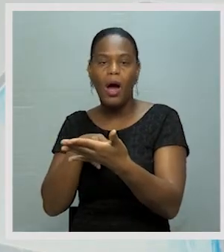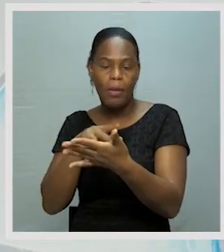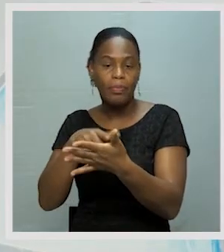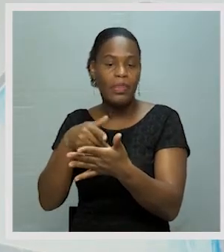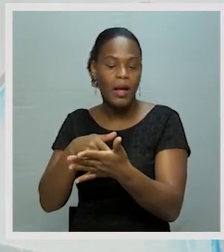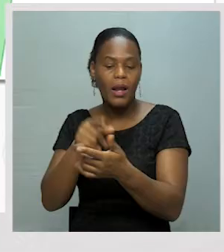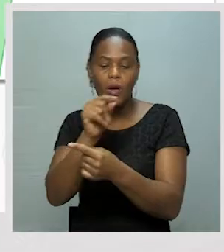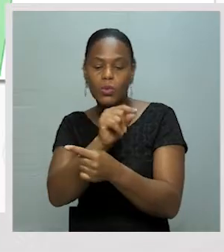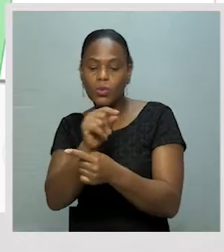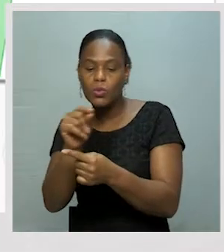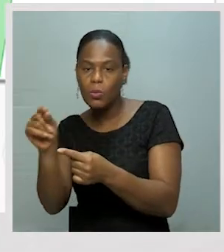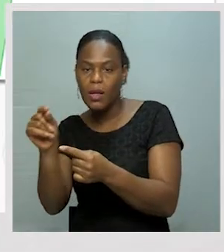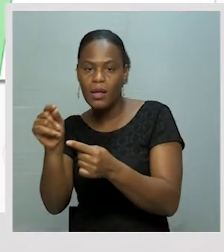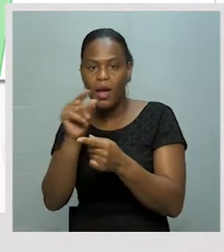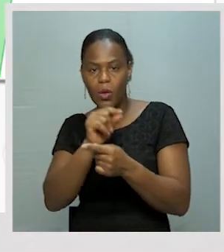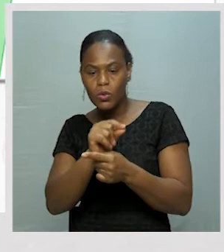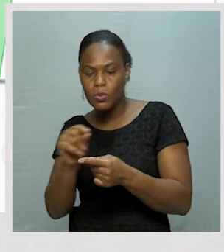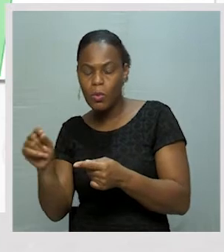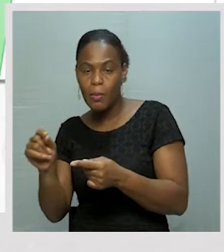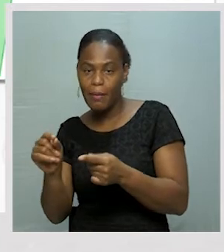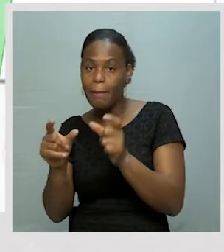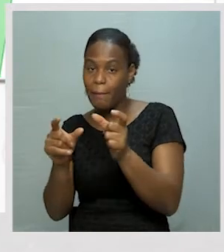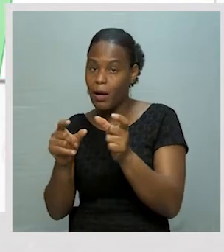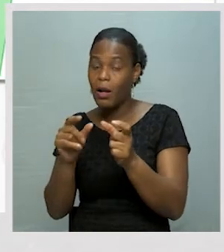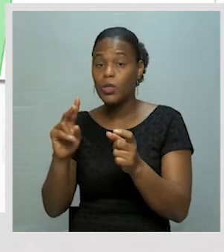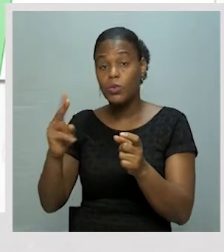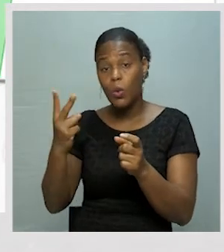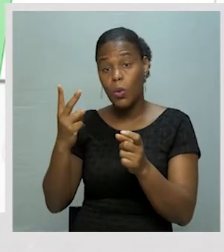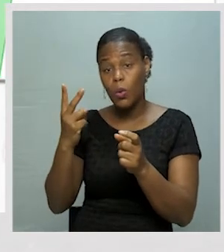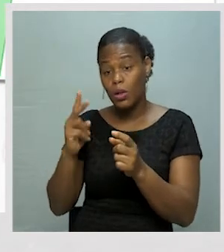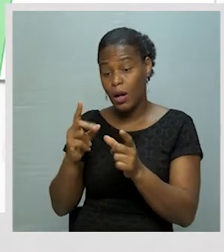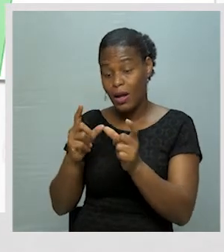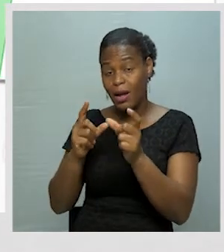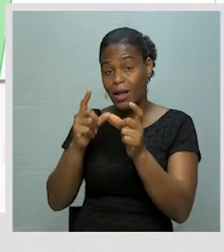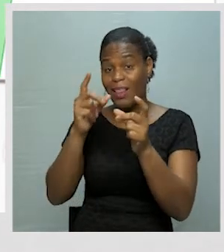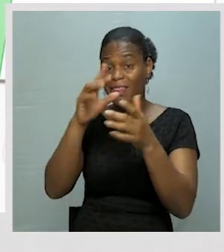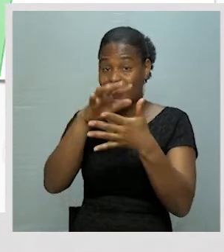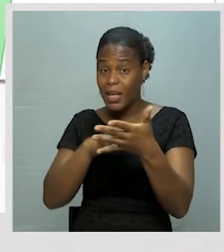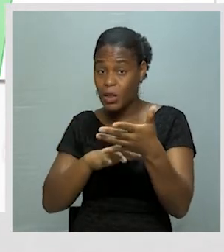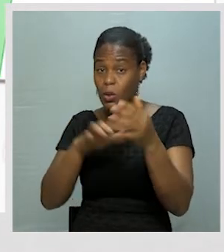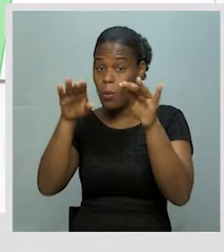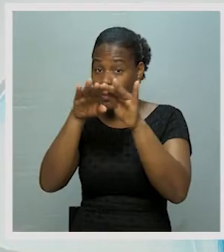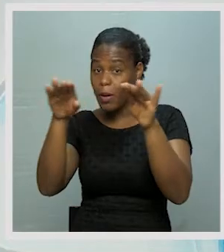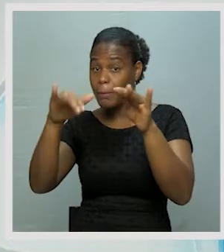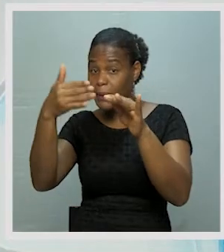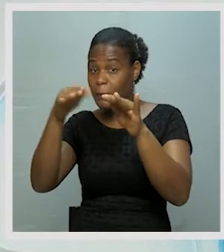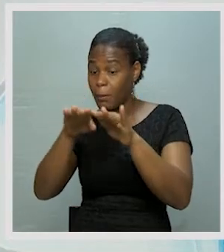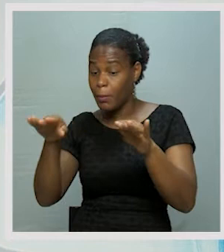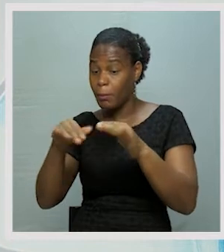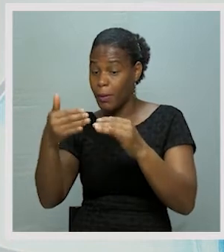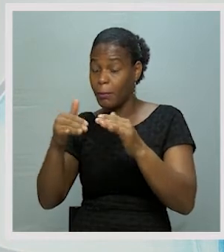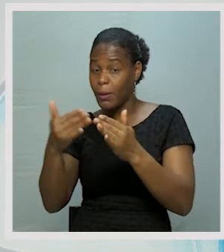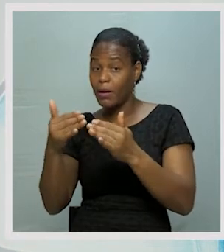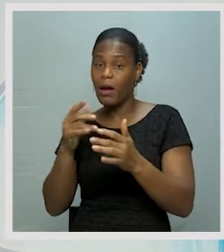Sublinhar sempre. 2. Segundo passo. Dividir hierarquicamente o texto em partes e subpartes. Ou seja, aquilo que vem